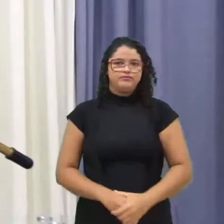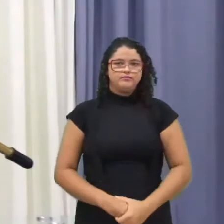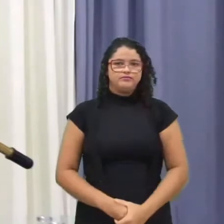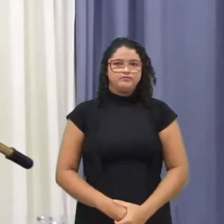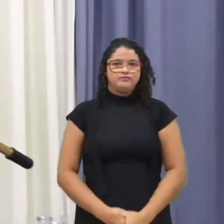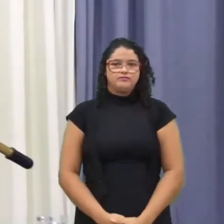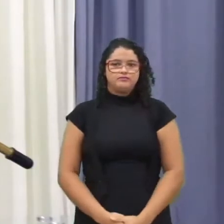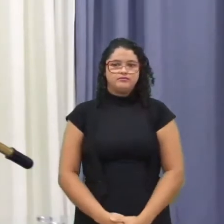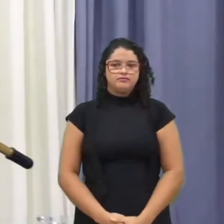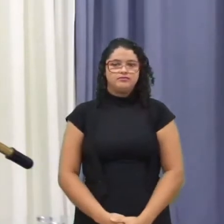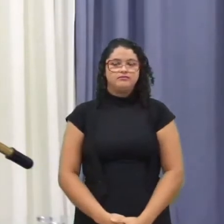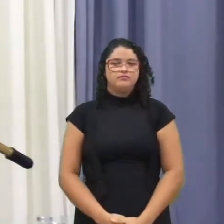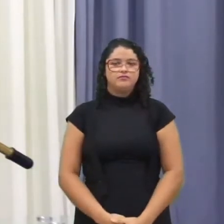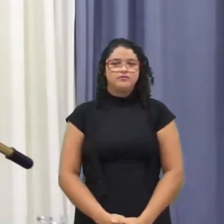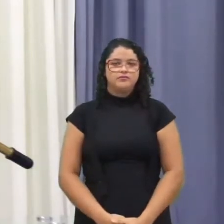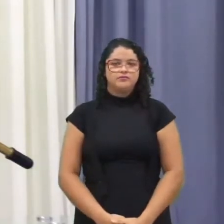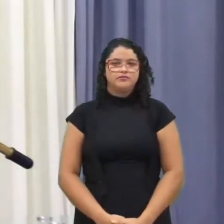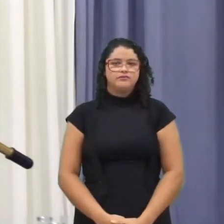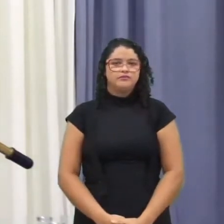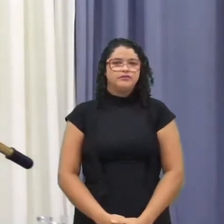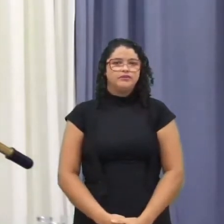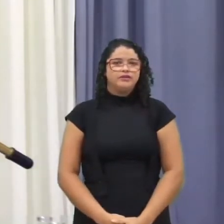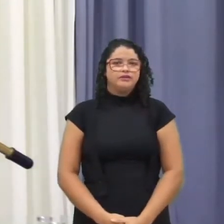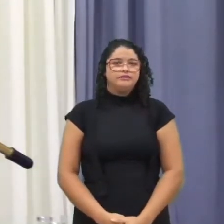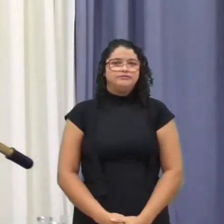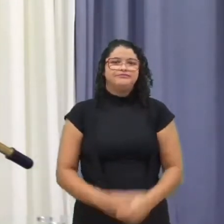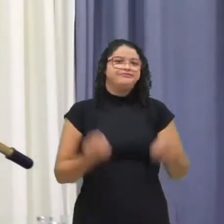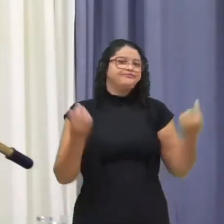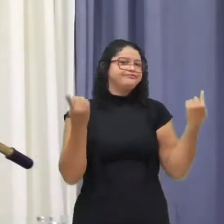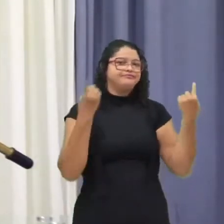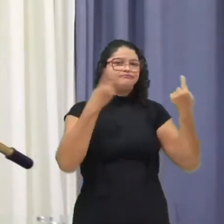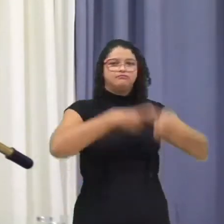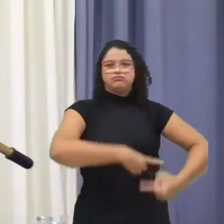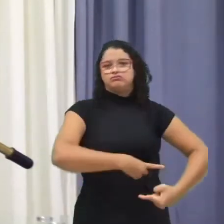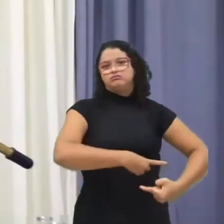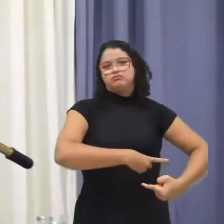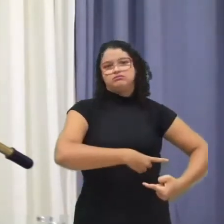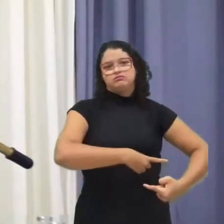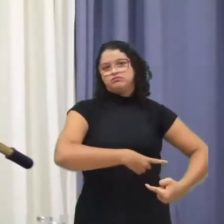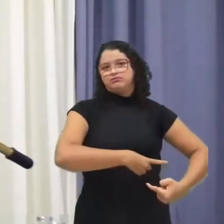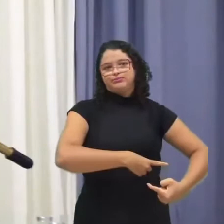Então, não há controvérsia.